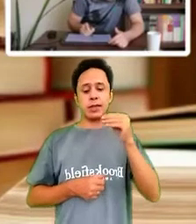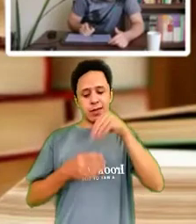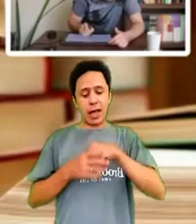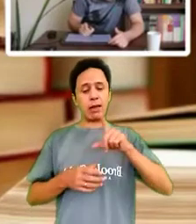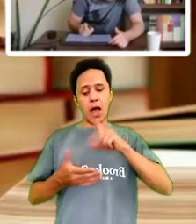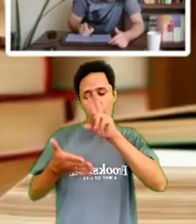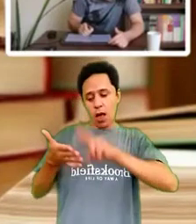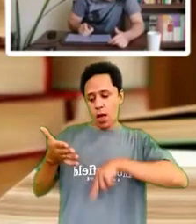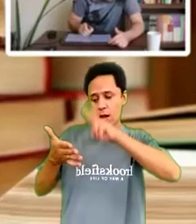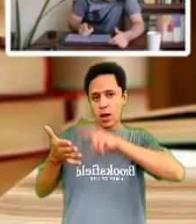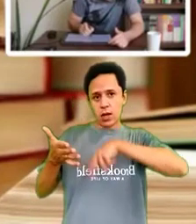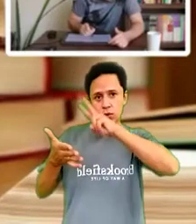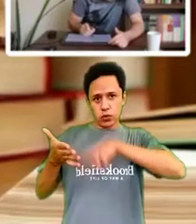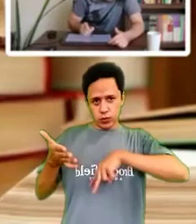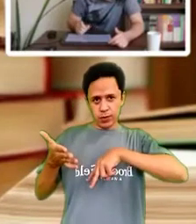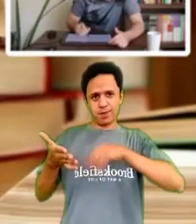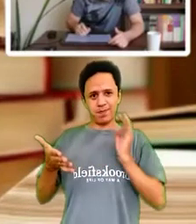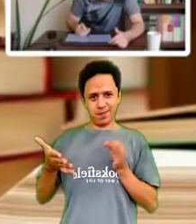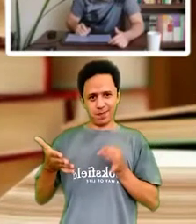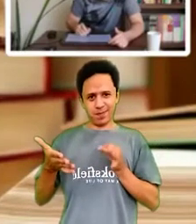envolvendo leitura.